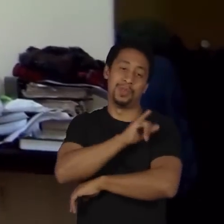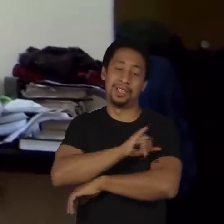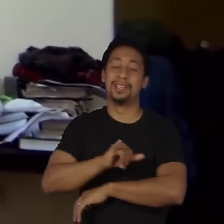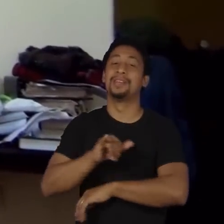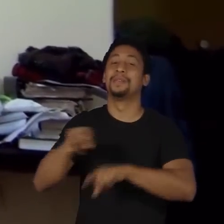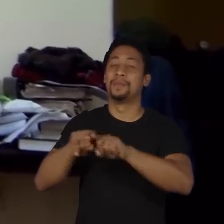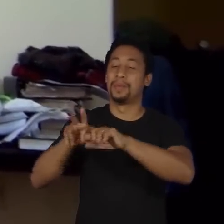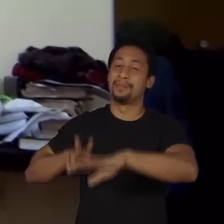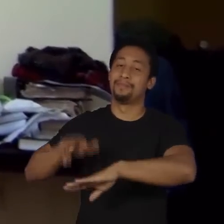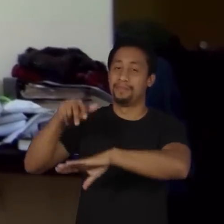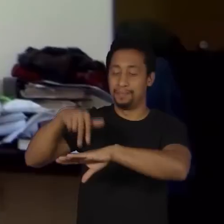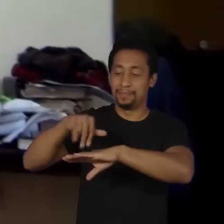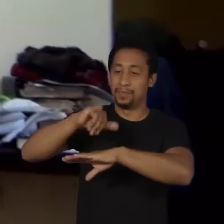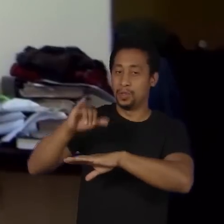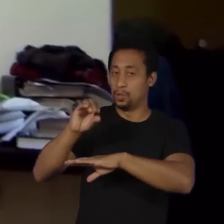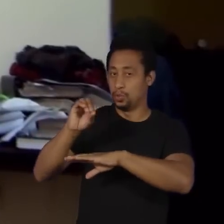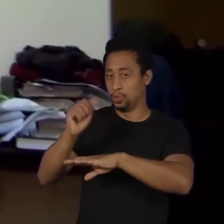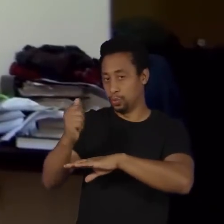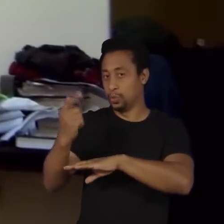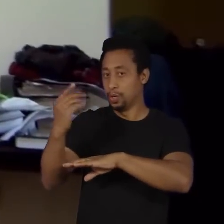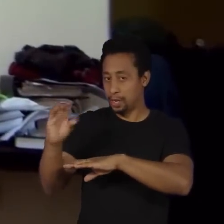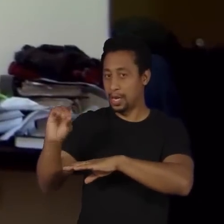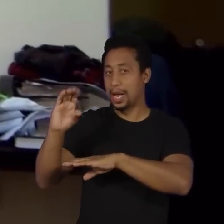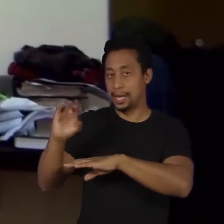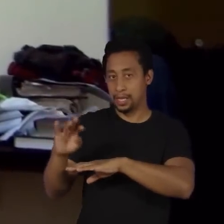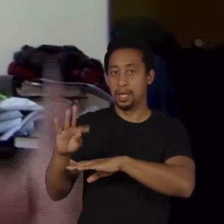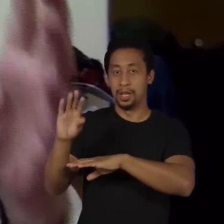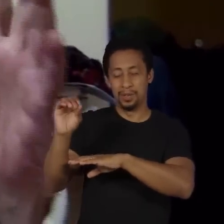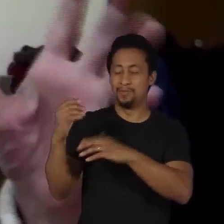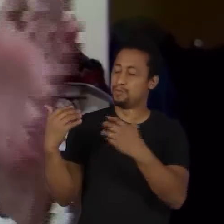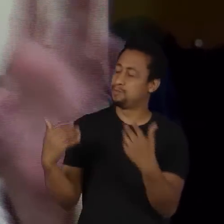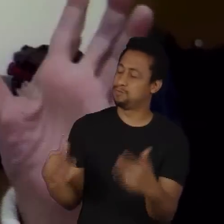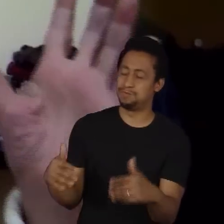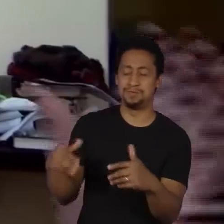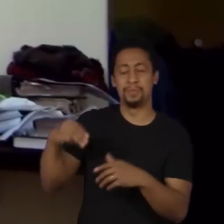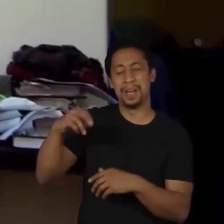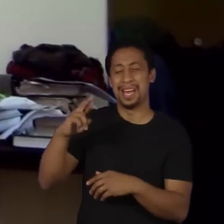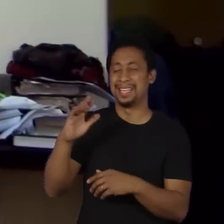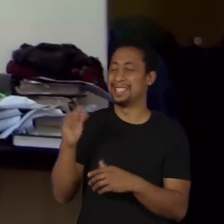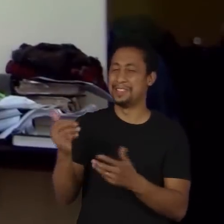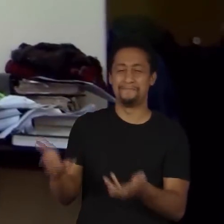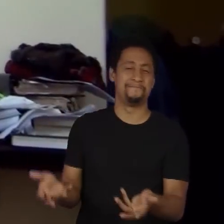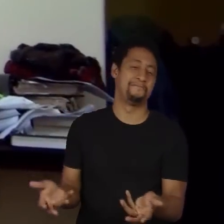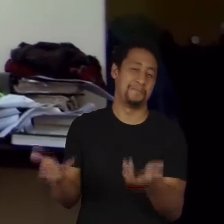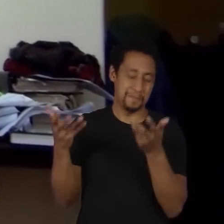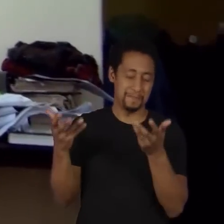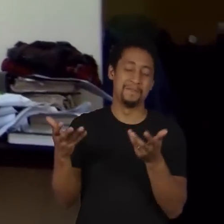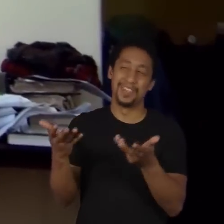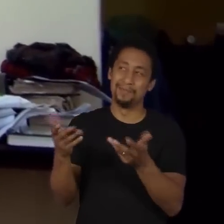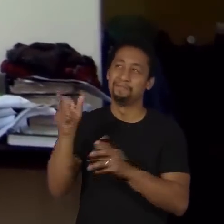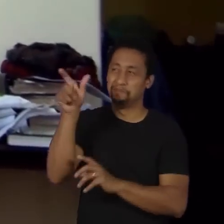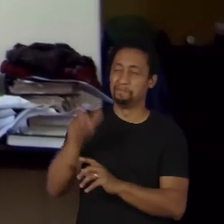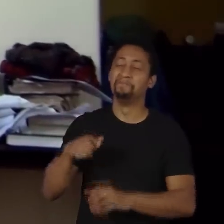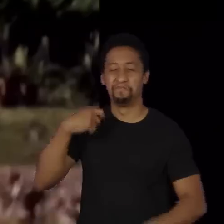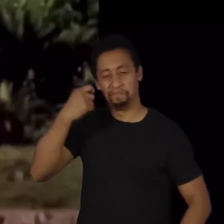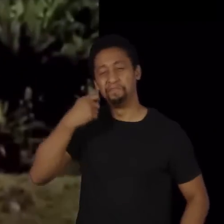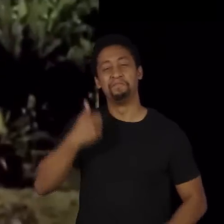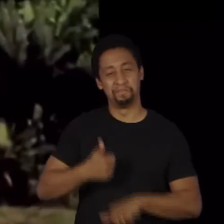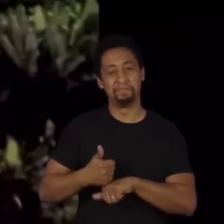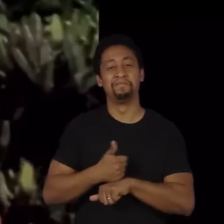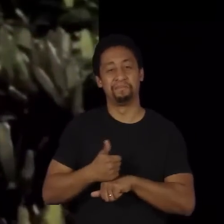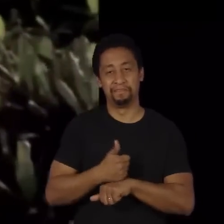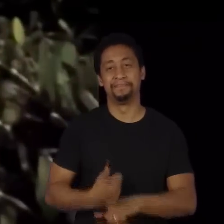João Caetano. Maria Alice Vergueiro, grande figura, grande